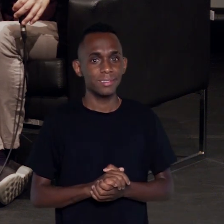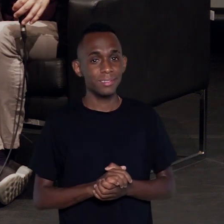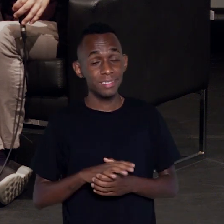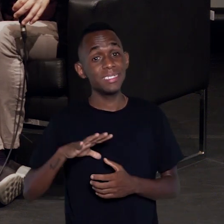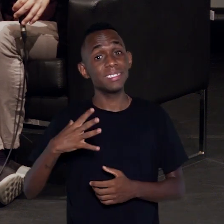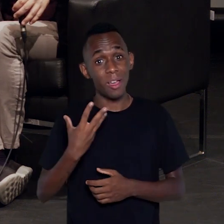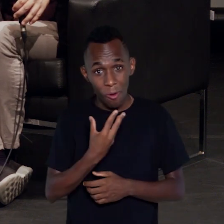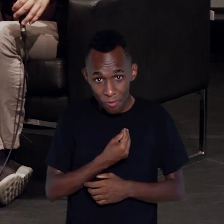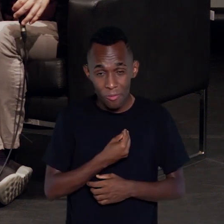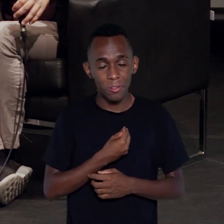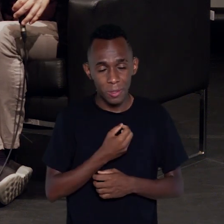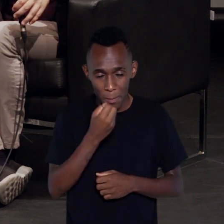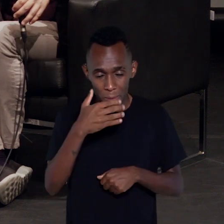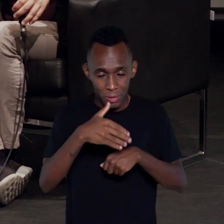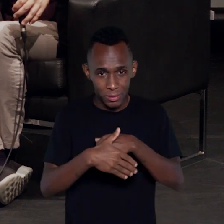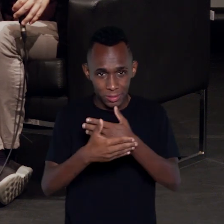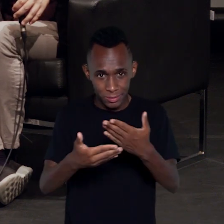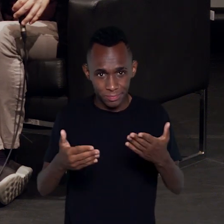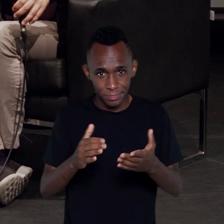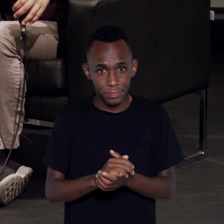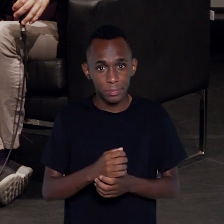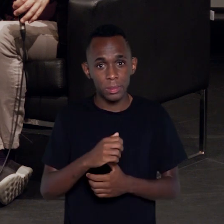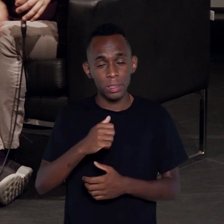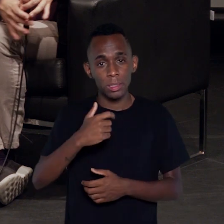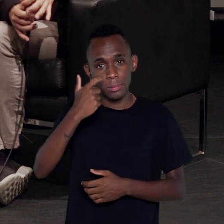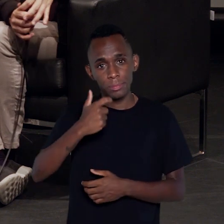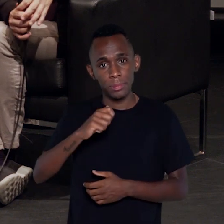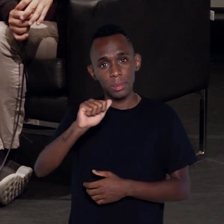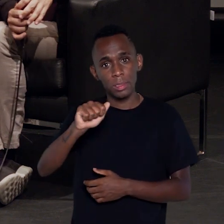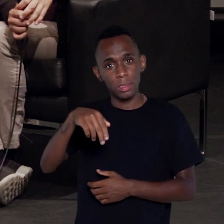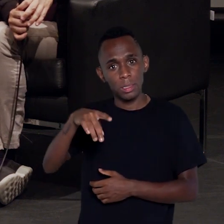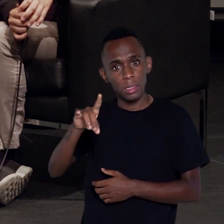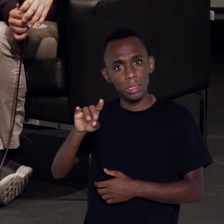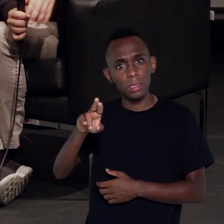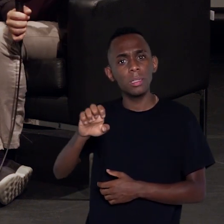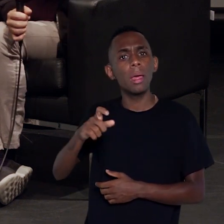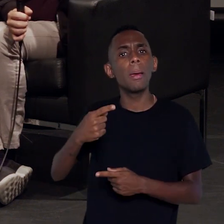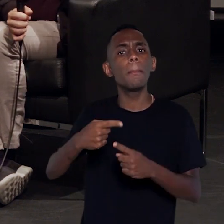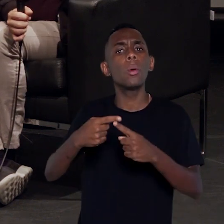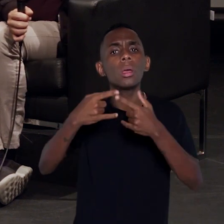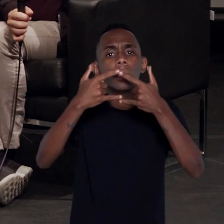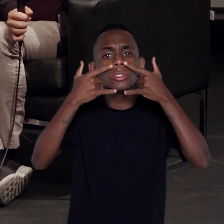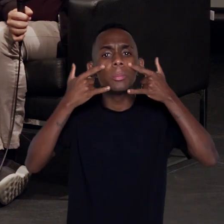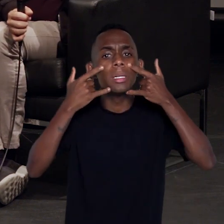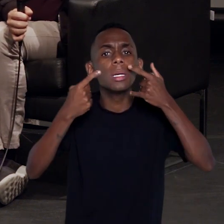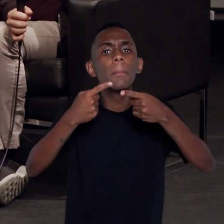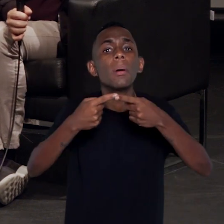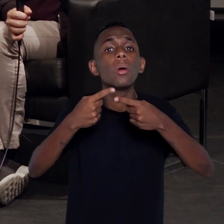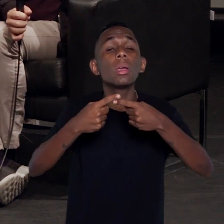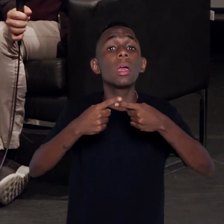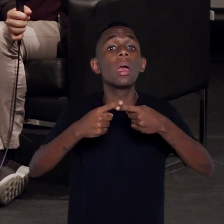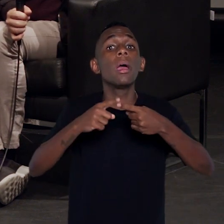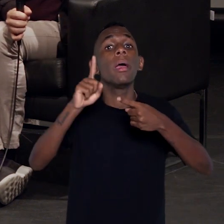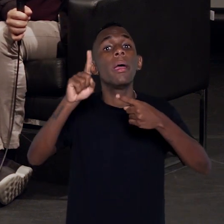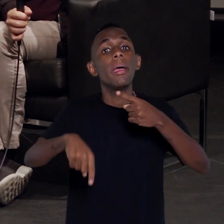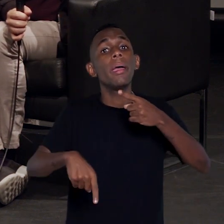Ricardo salvou ele. Boa noite, como é que você chama? Boa noite, meu nome é André. Você é o André, por que você está de máscara? O pessoal do SES